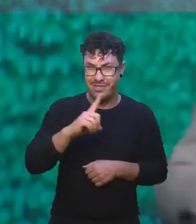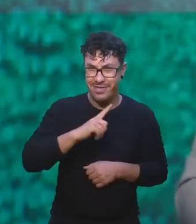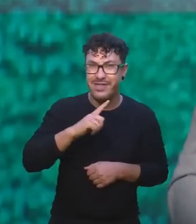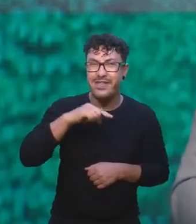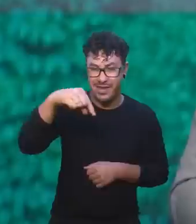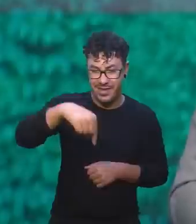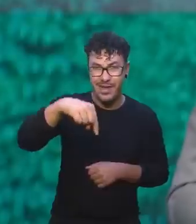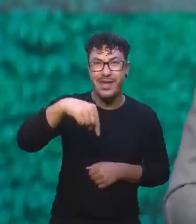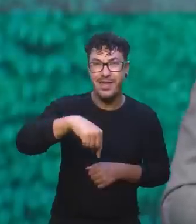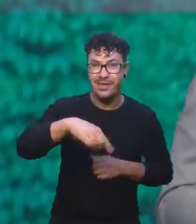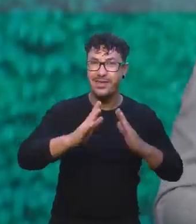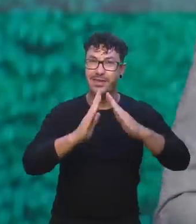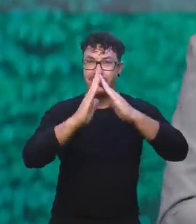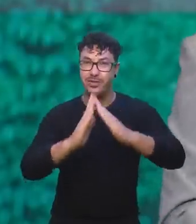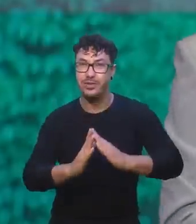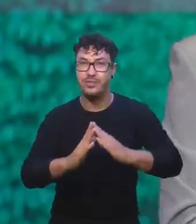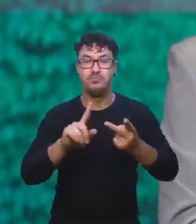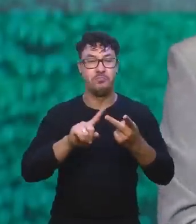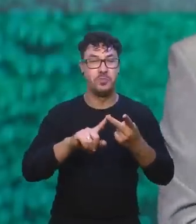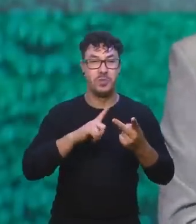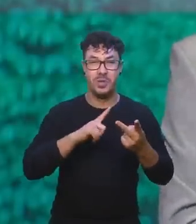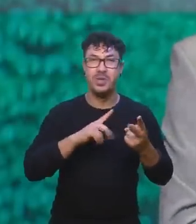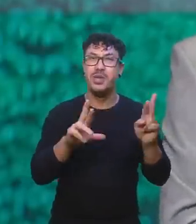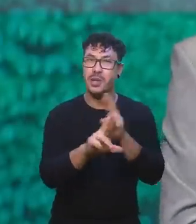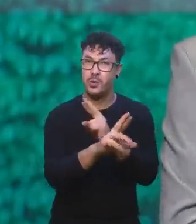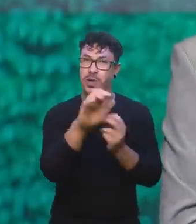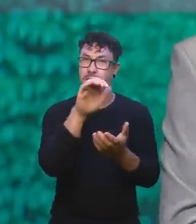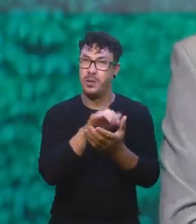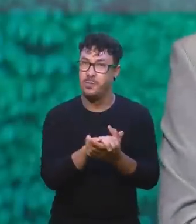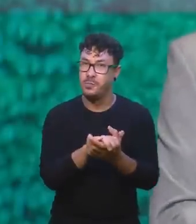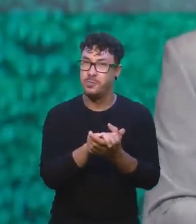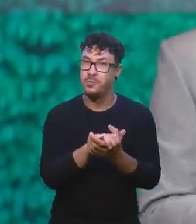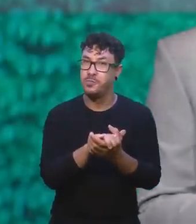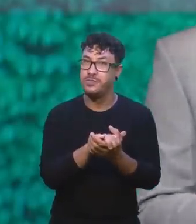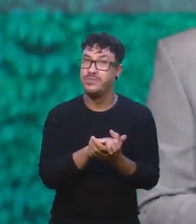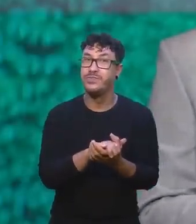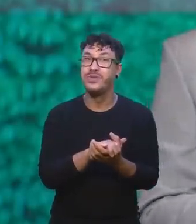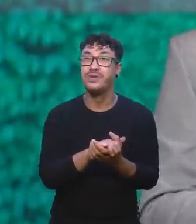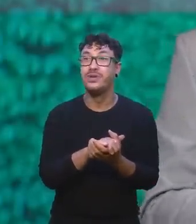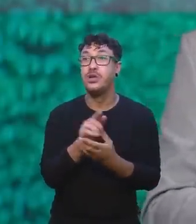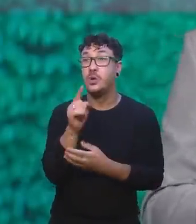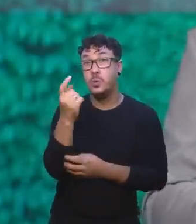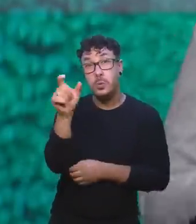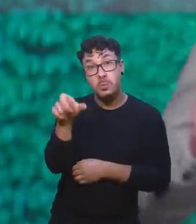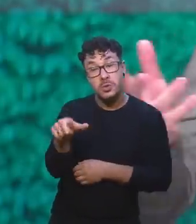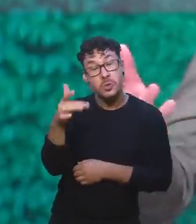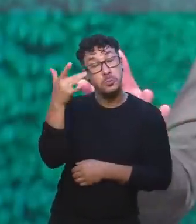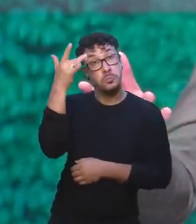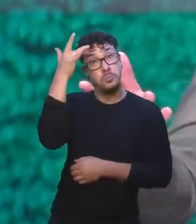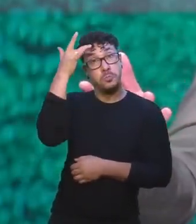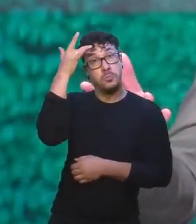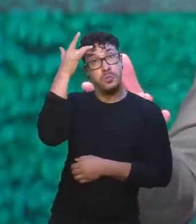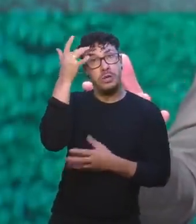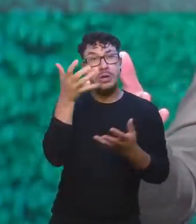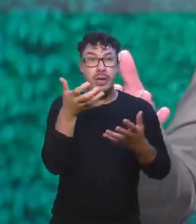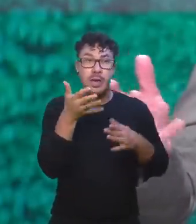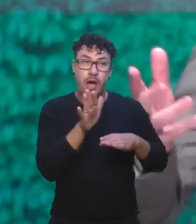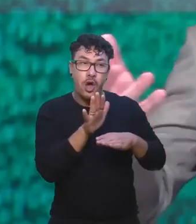templo religioso. Relações conjugais, um mais lúcido quer corrigir a